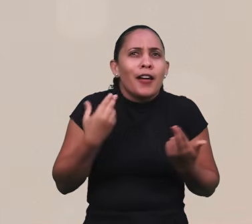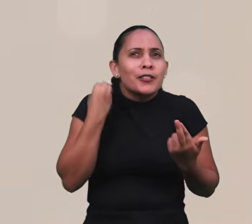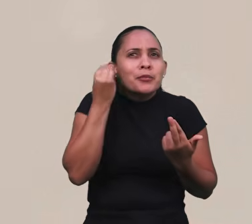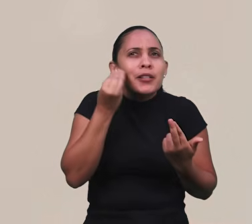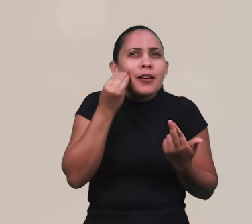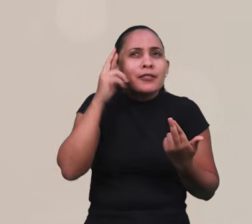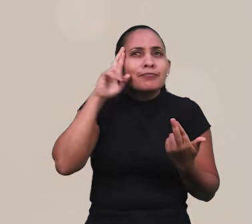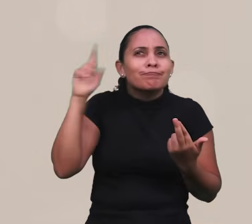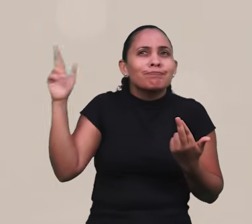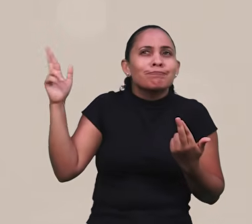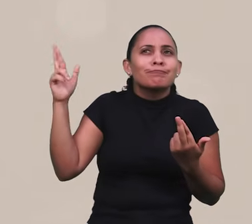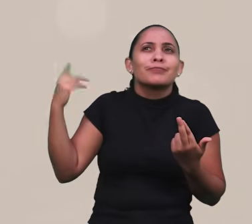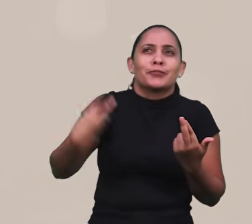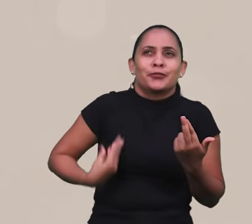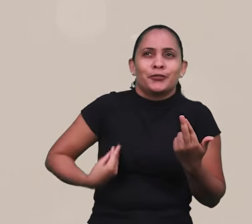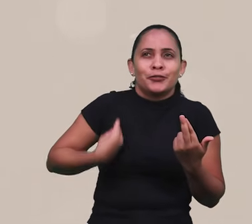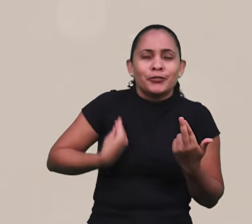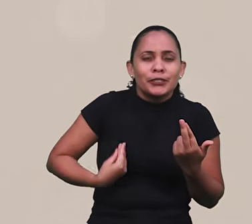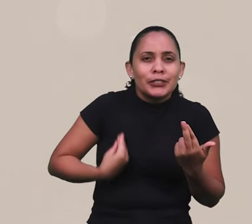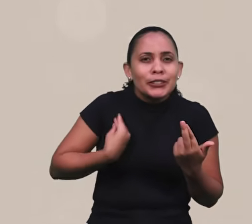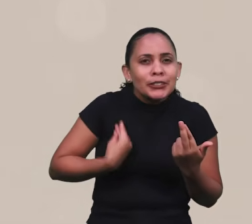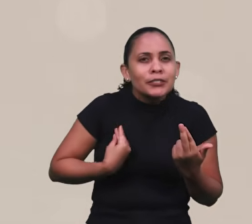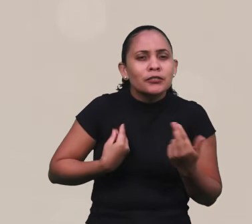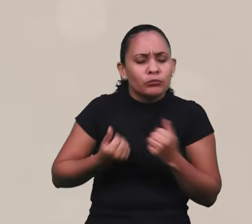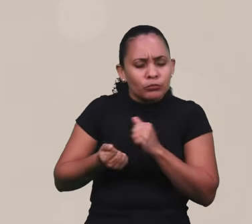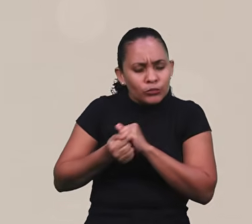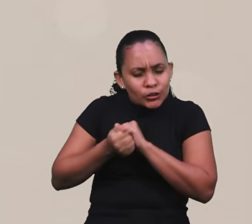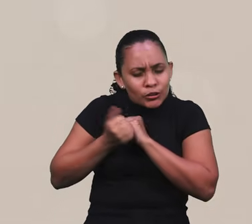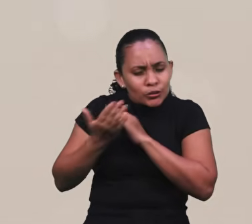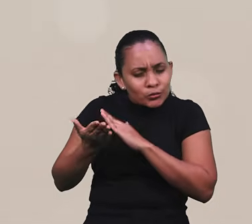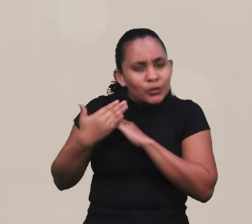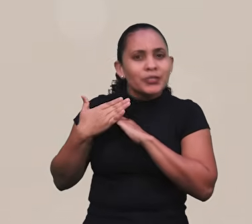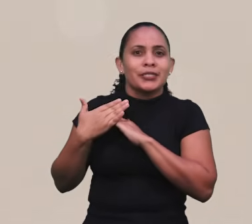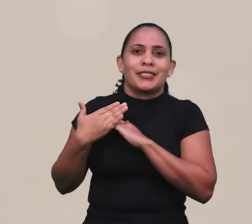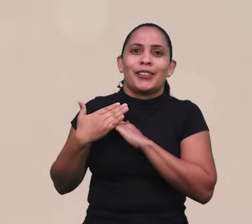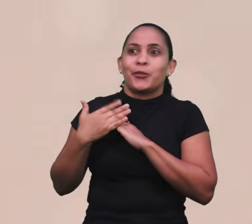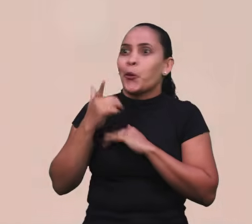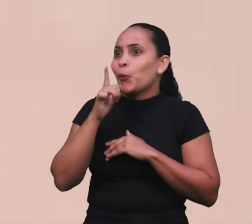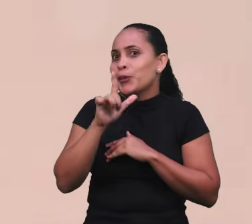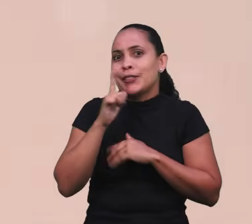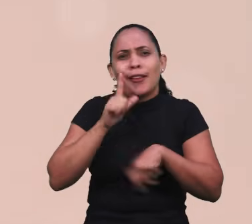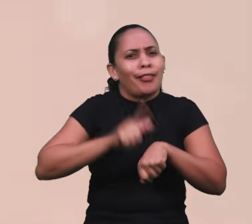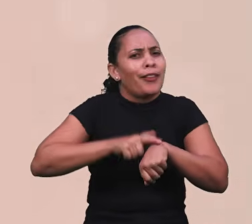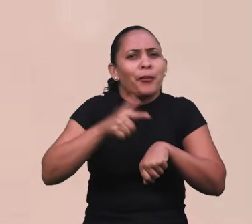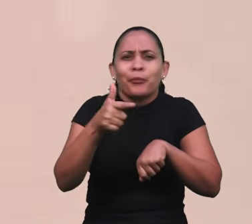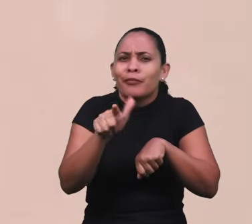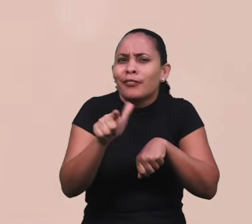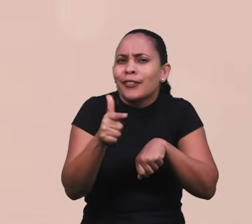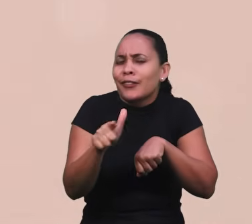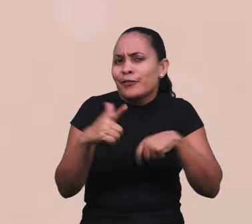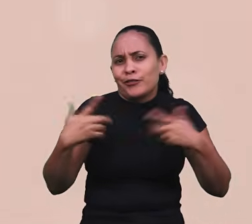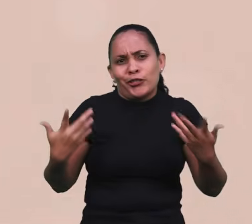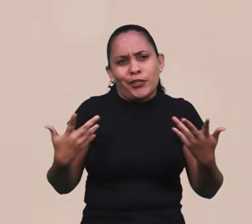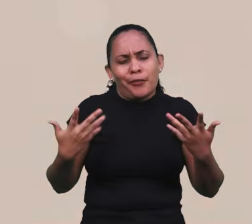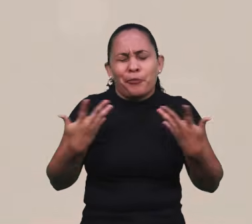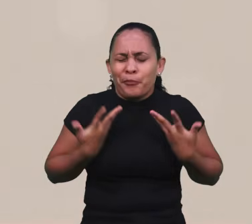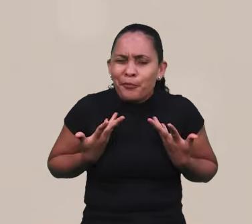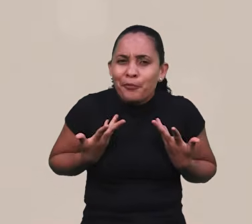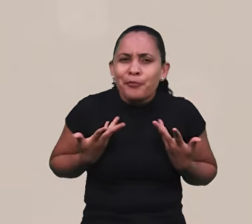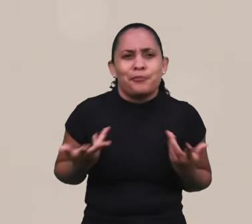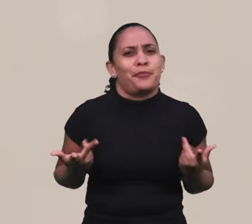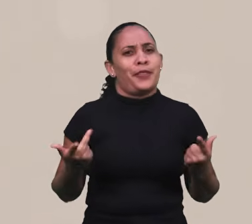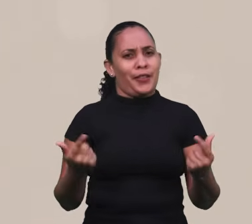experiências que o Senhor tem me dado, o que tem passado por mim, eu não seria passar, não daria tempo, porque